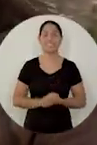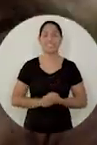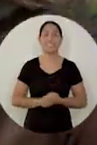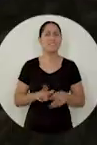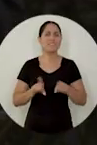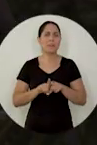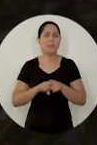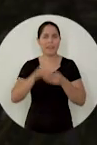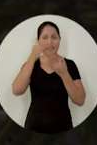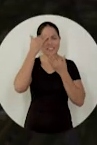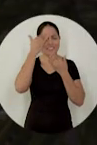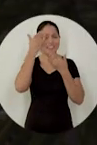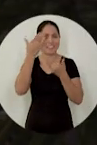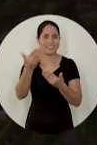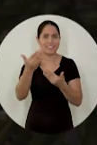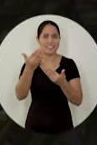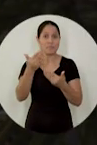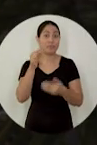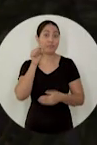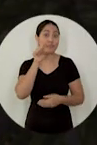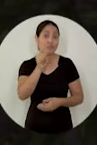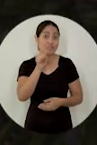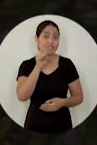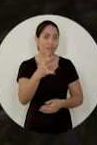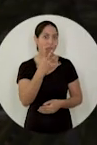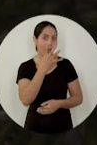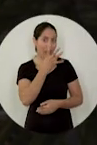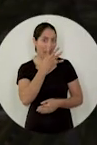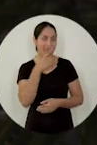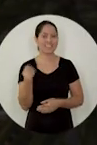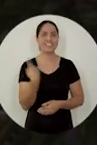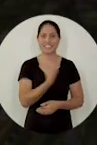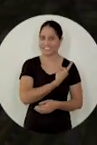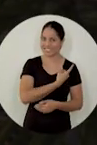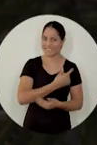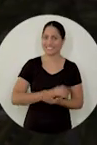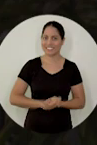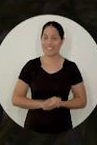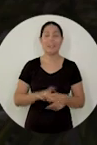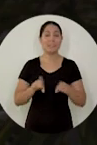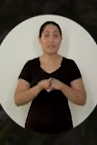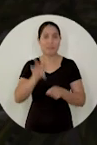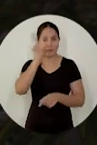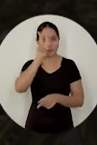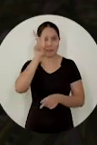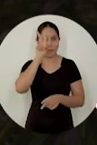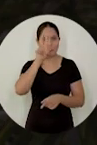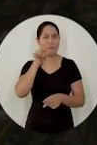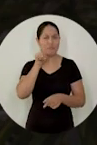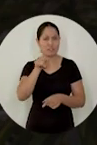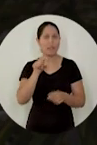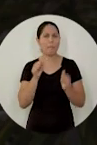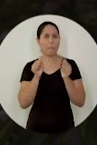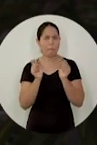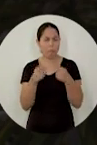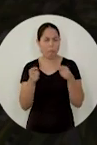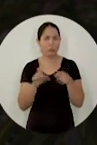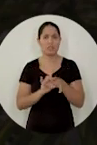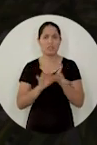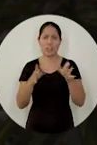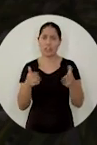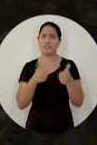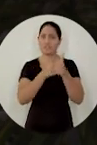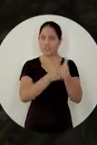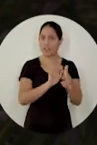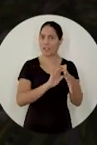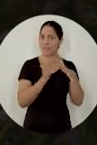Entrevista. E gostaria de agradecer também a você que está assistindo a gente. Vale lembrar que você deve seguir a gente